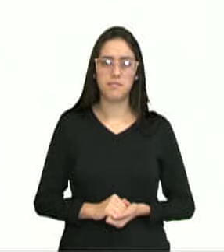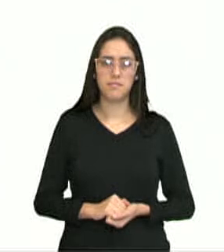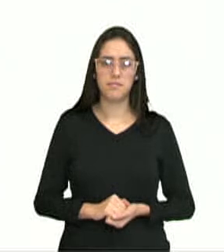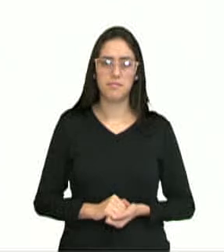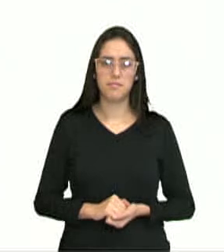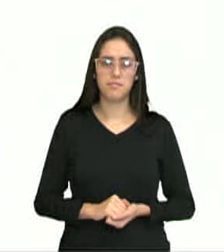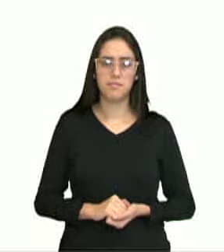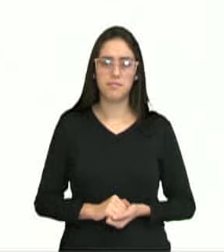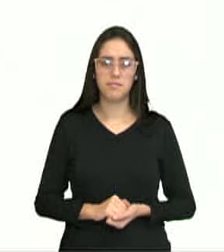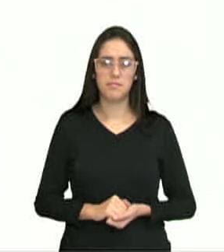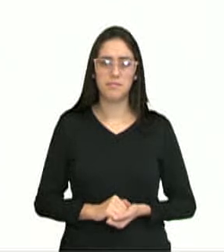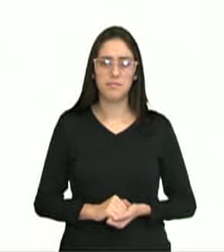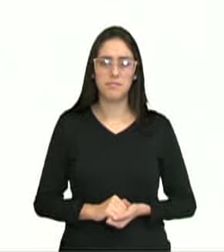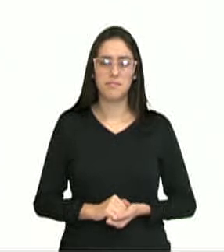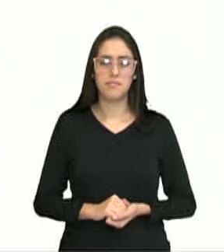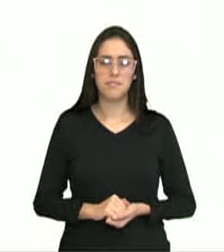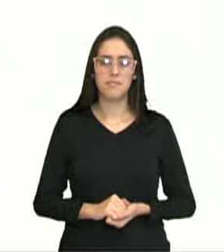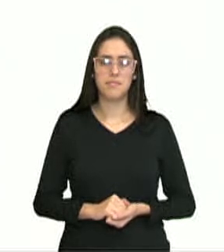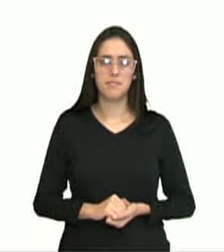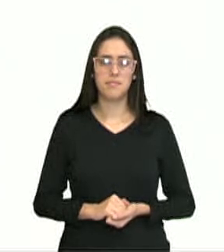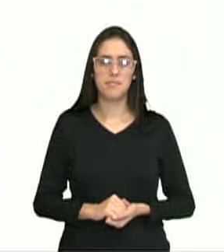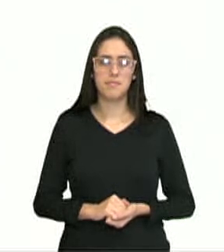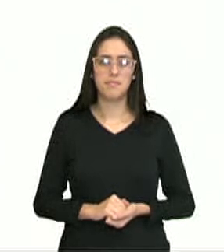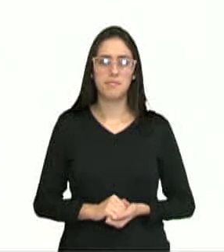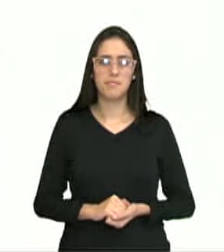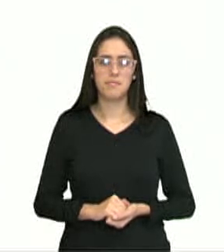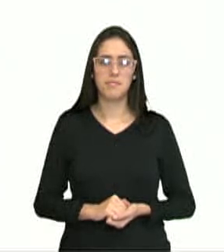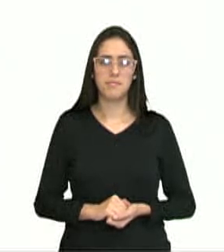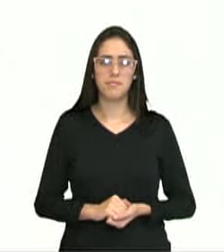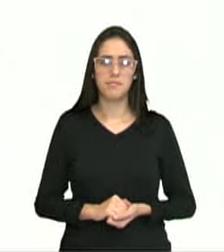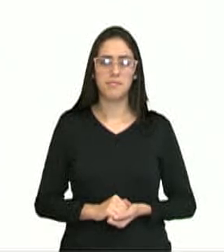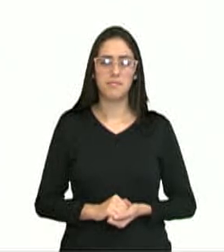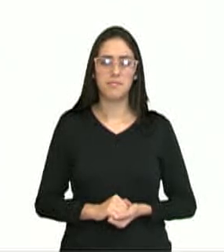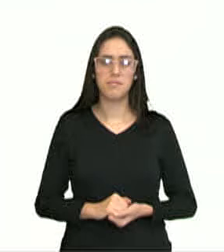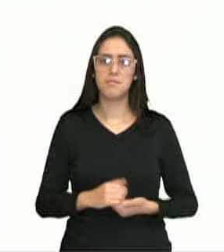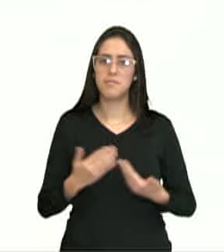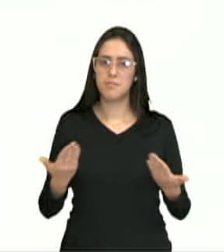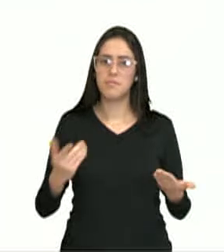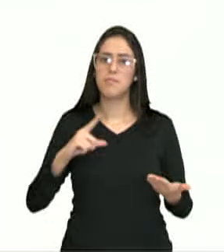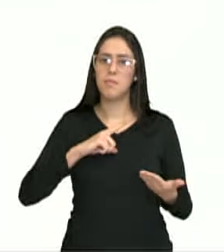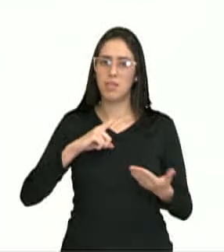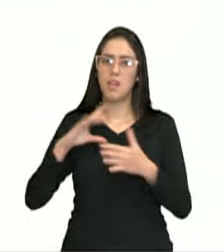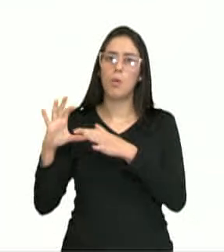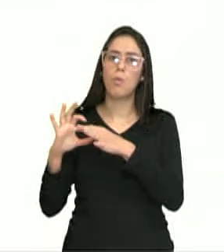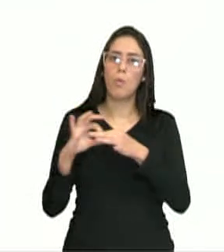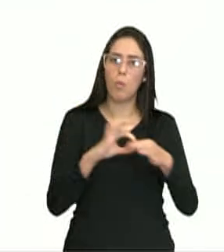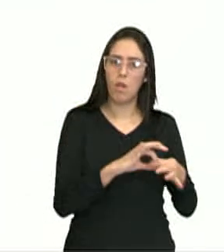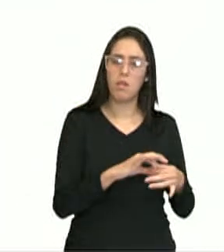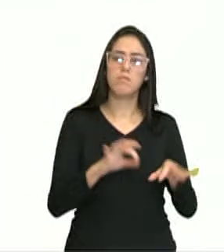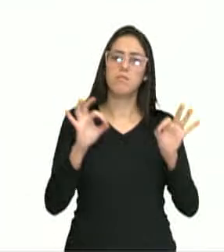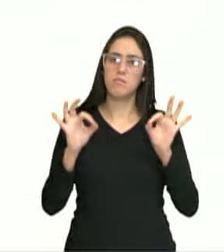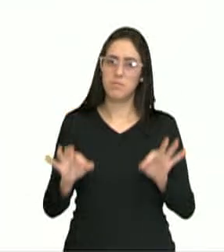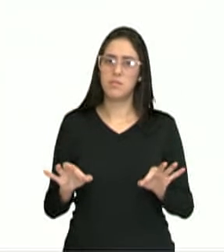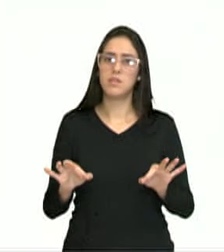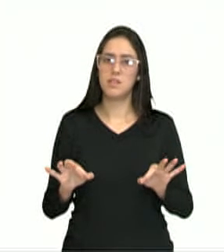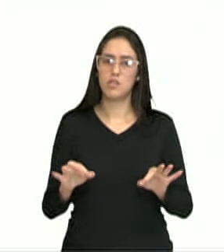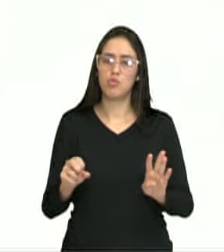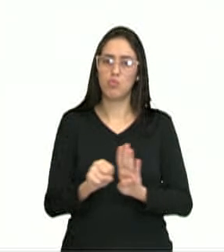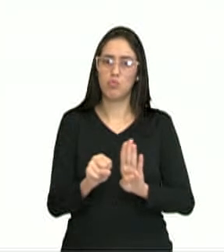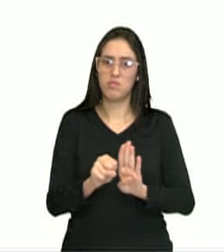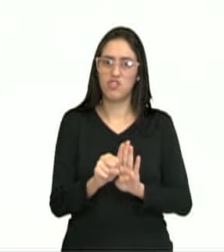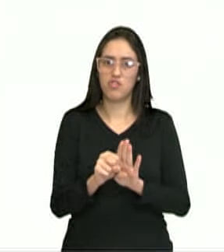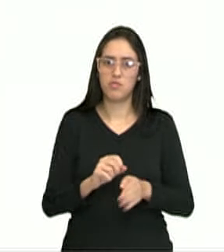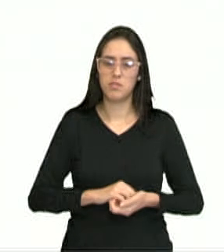11º piso, octavo piso. Então, a concordância, inclusive, ali com um